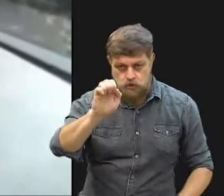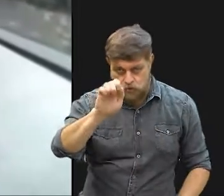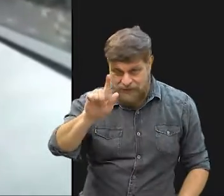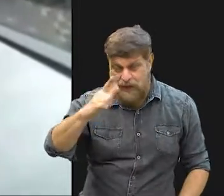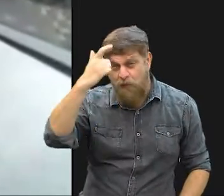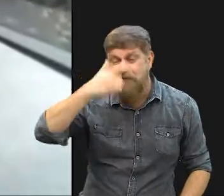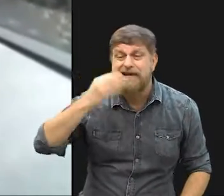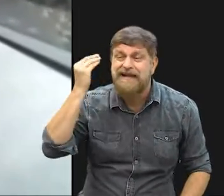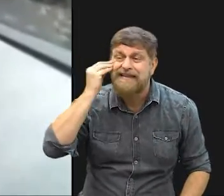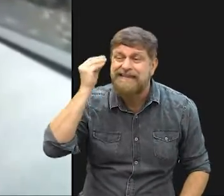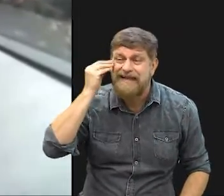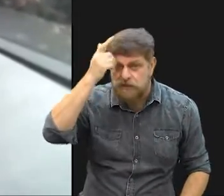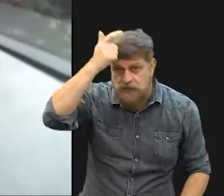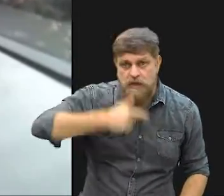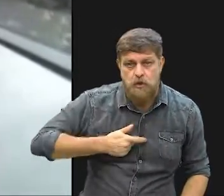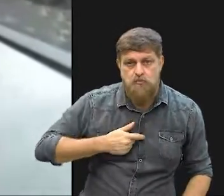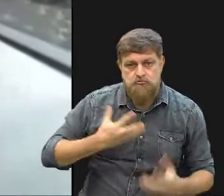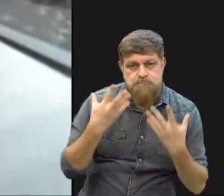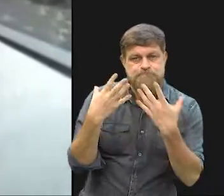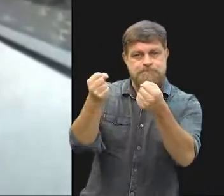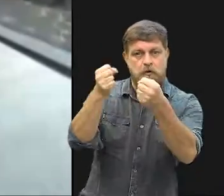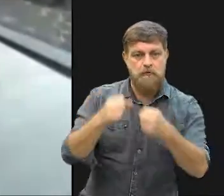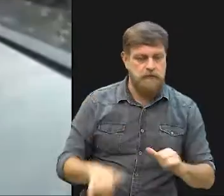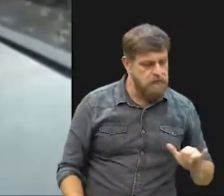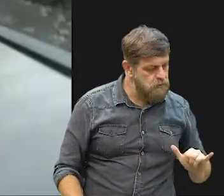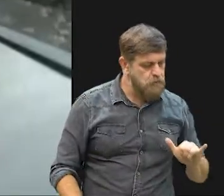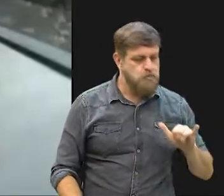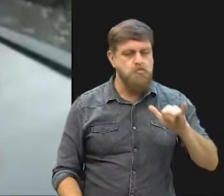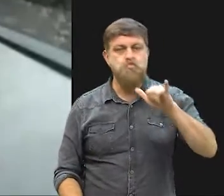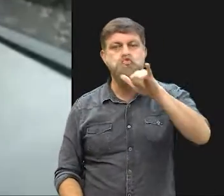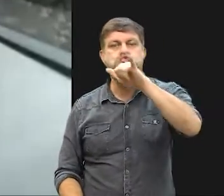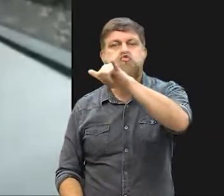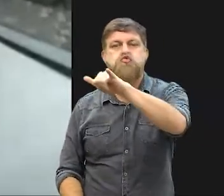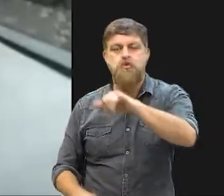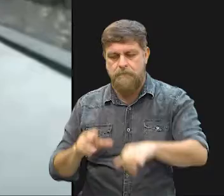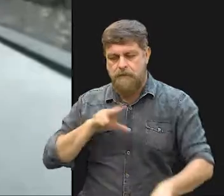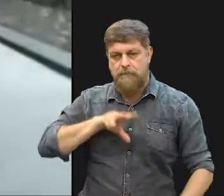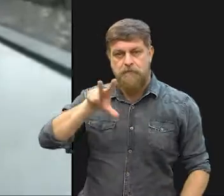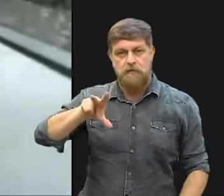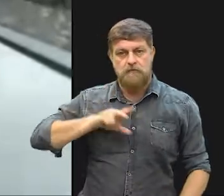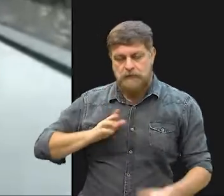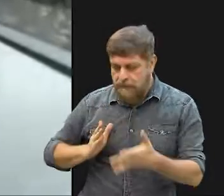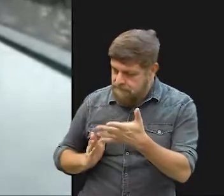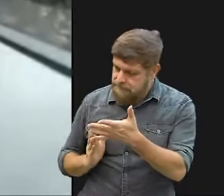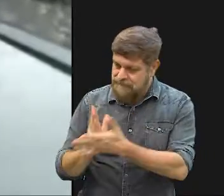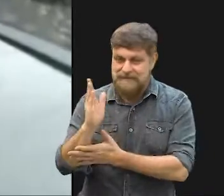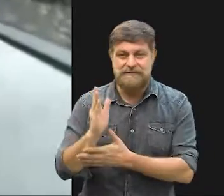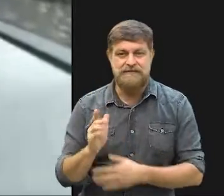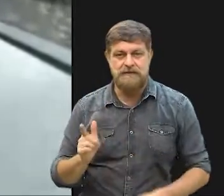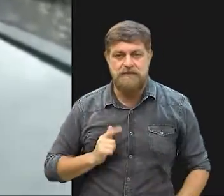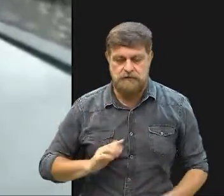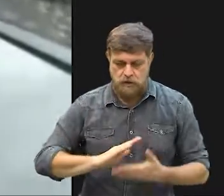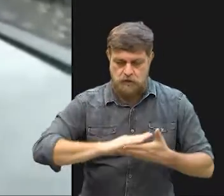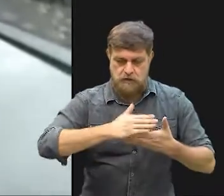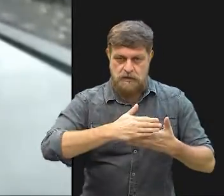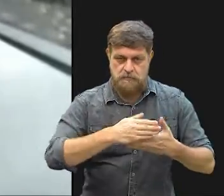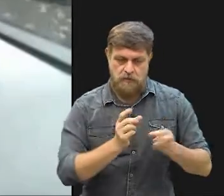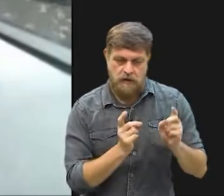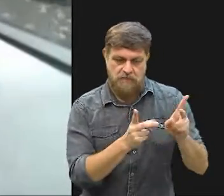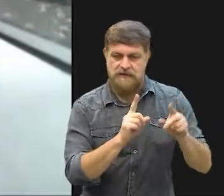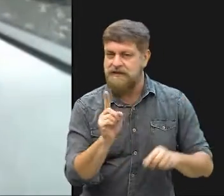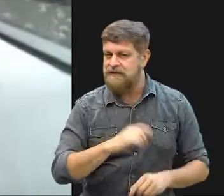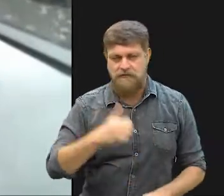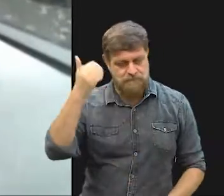um teste para mim aí, cara, que eu vou. E fui, passei no Boa Vista, vendi meu notebook, não